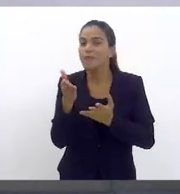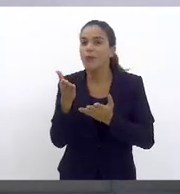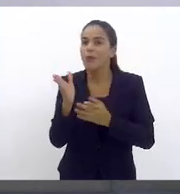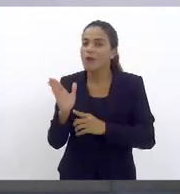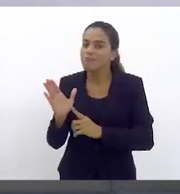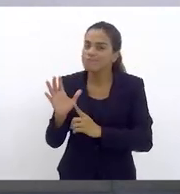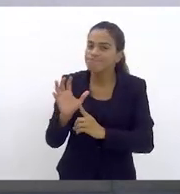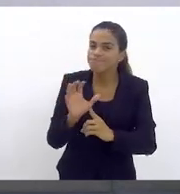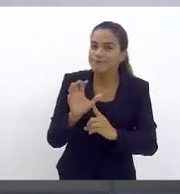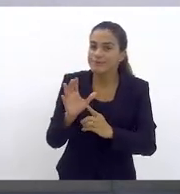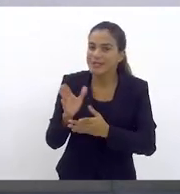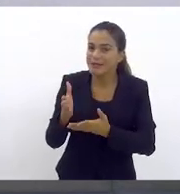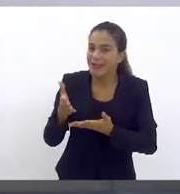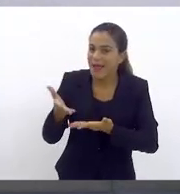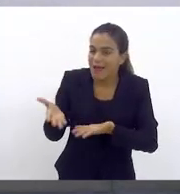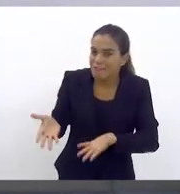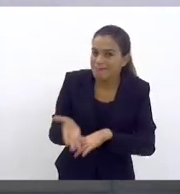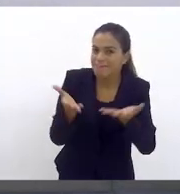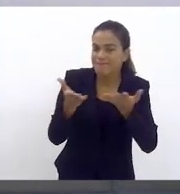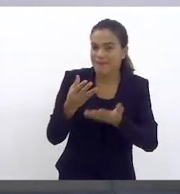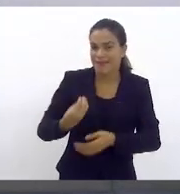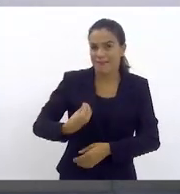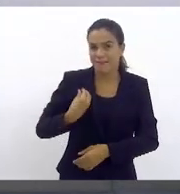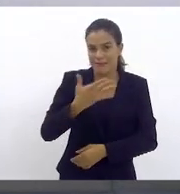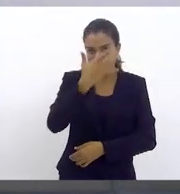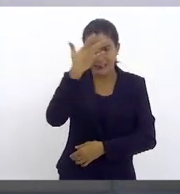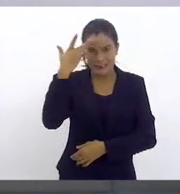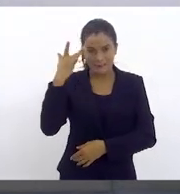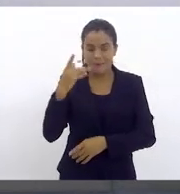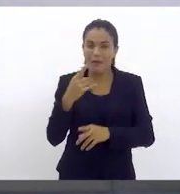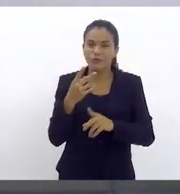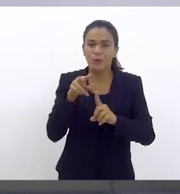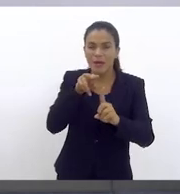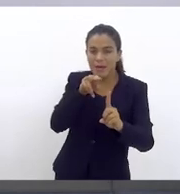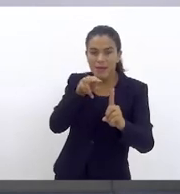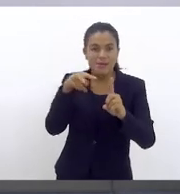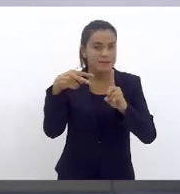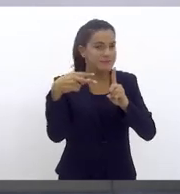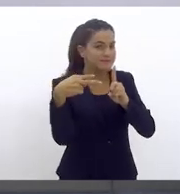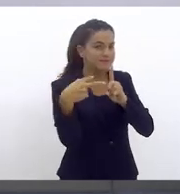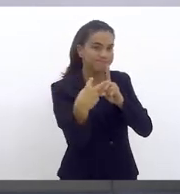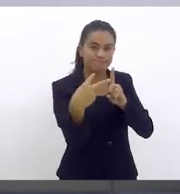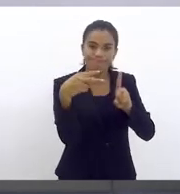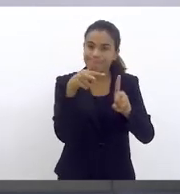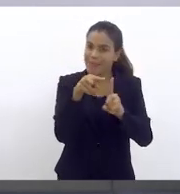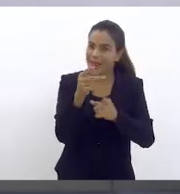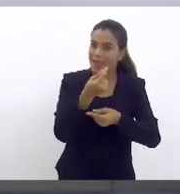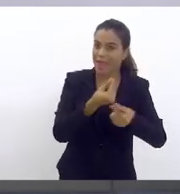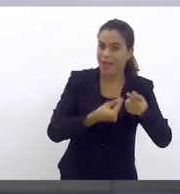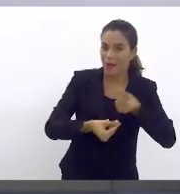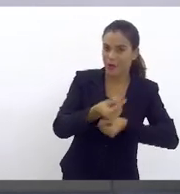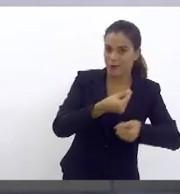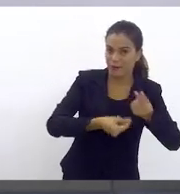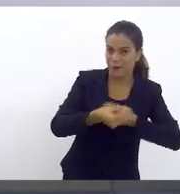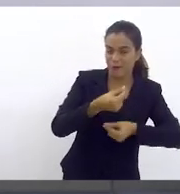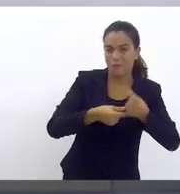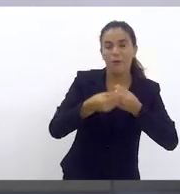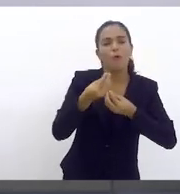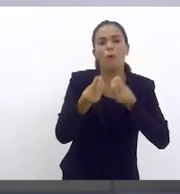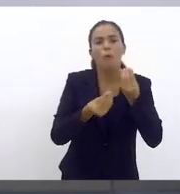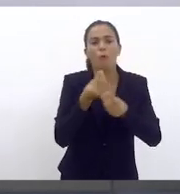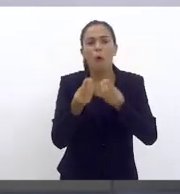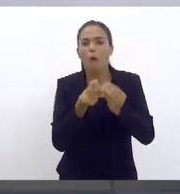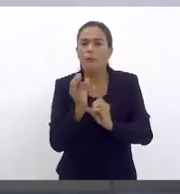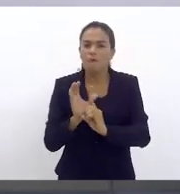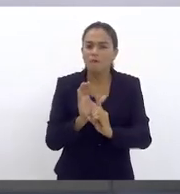na vida das pessoas mas olhando é como na economia como ela induz